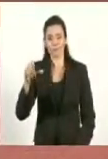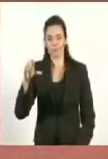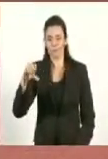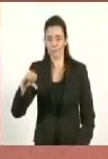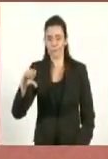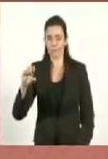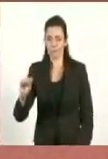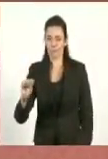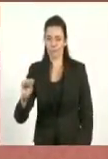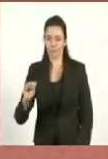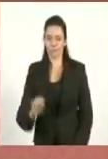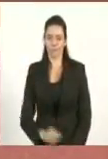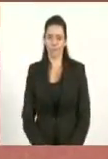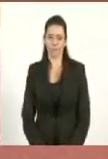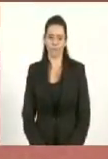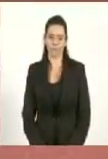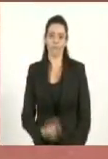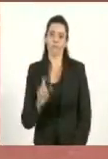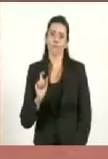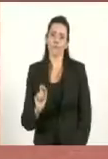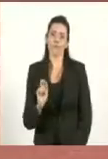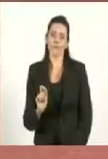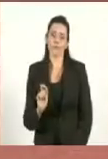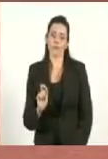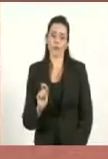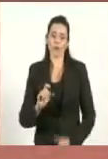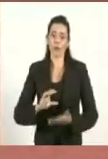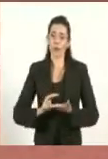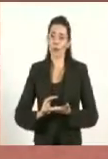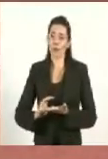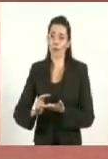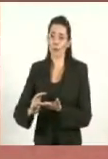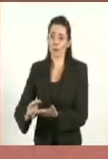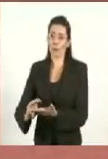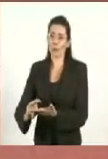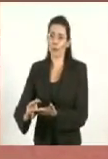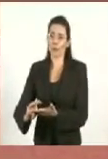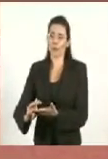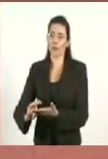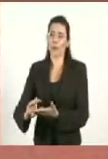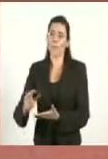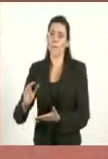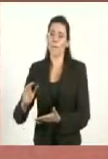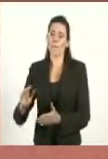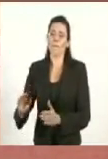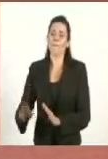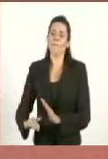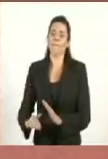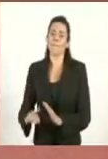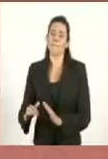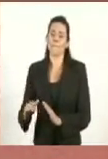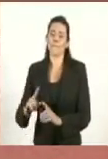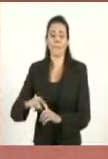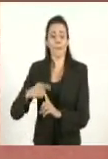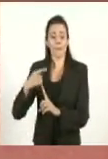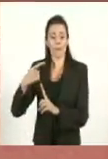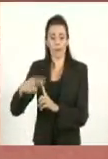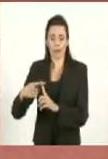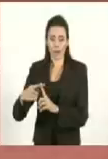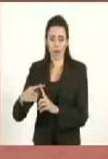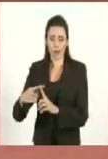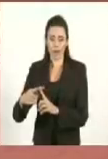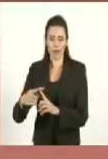2, que incorpora o subsídio dos servidores do subgrupo da atividade de Polícia Civil, APC, o